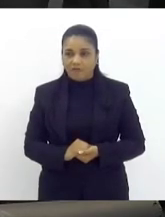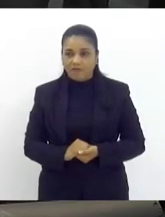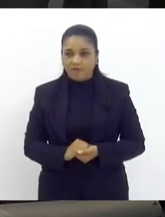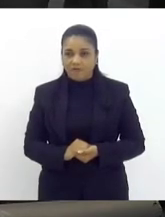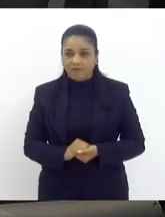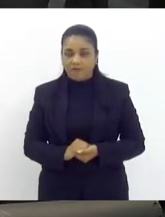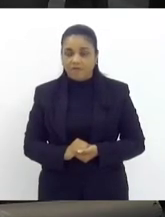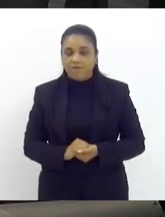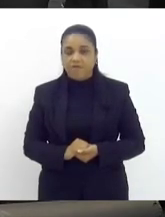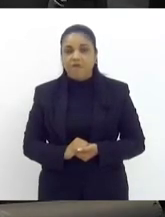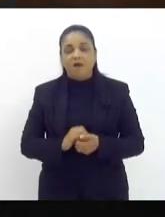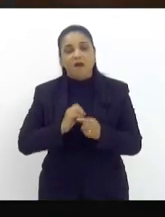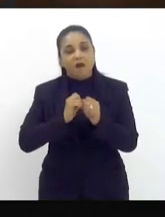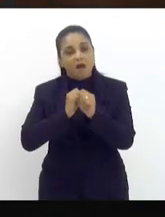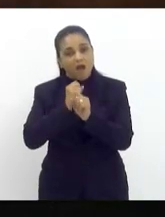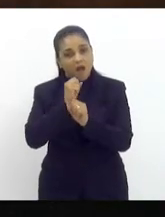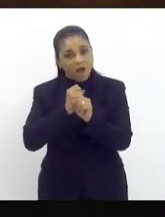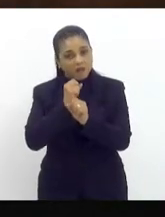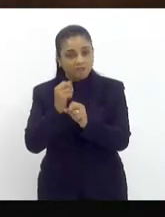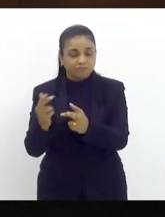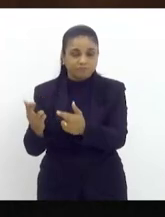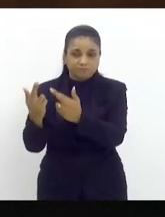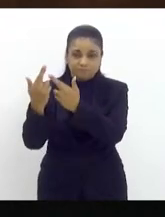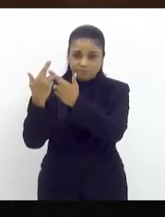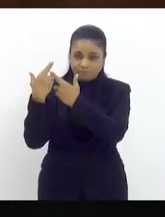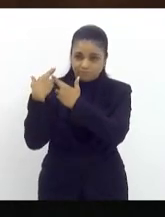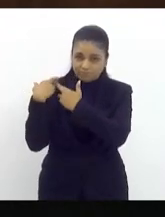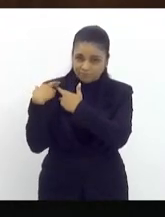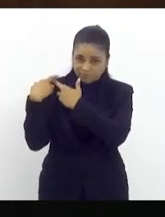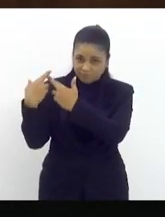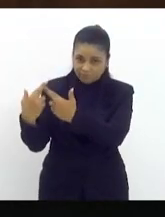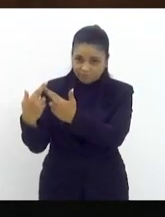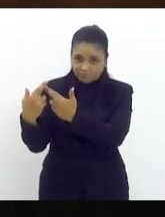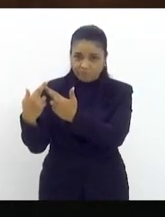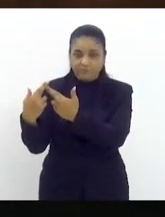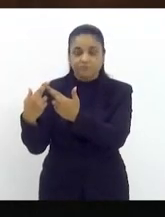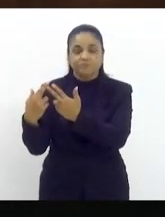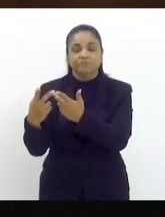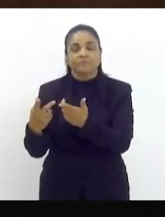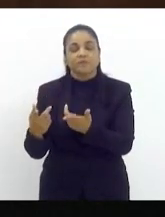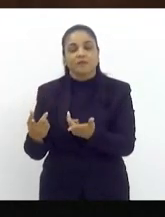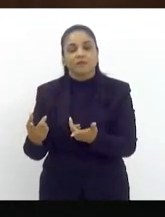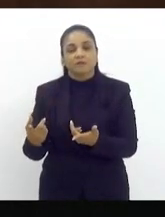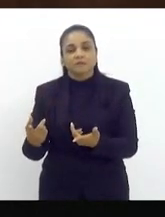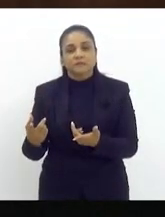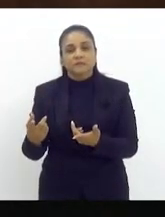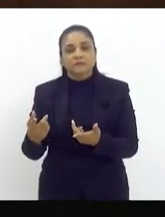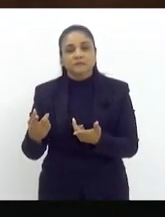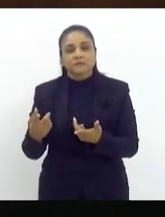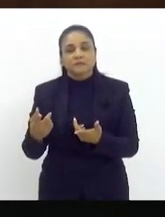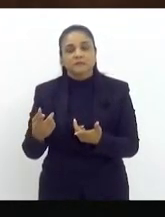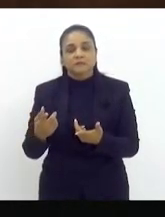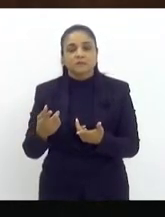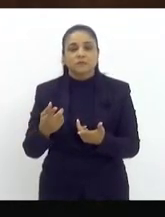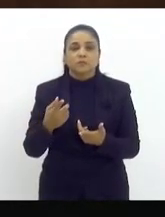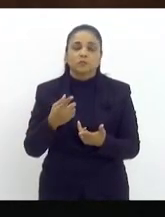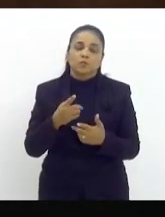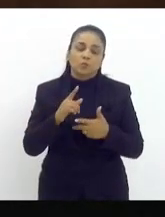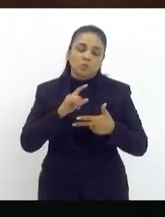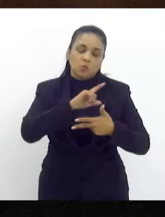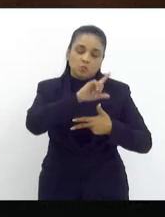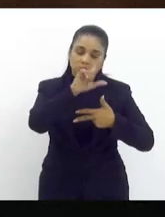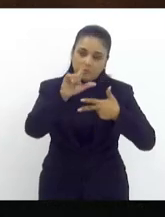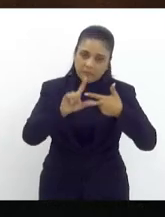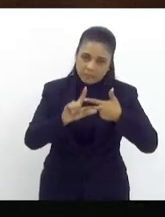A gente tem anos de responsabilidade, presidente, retomando o raciocínio, seja no âmbito do